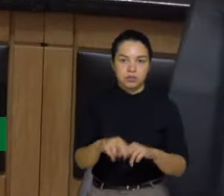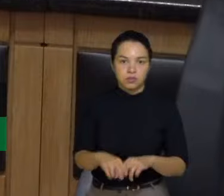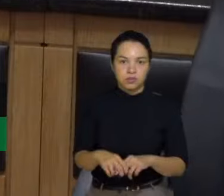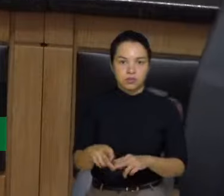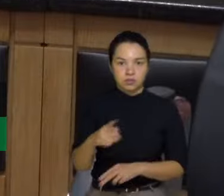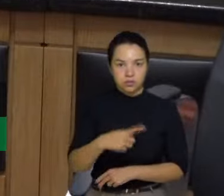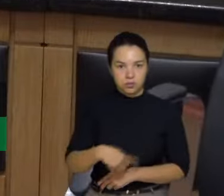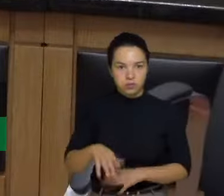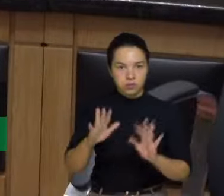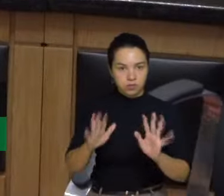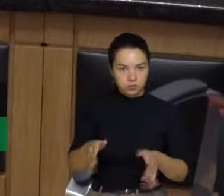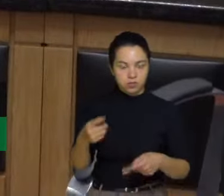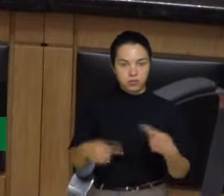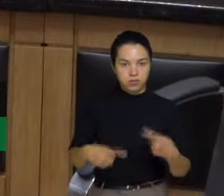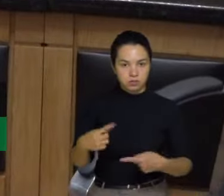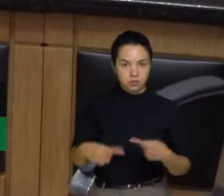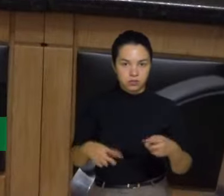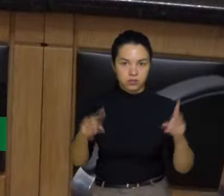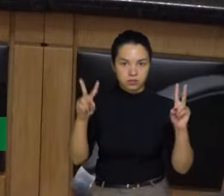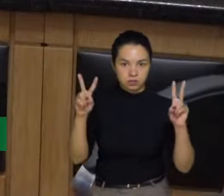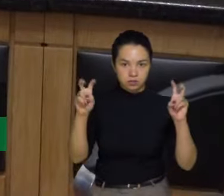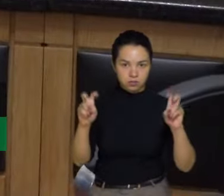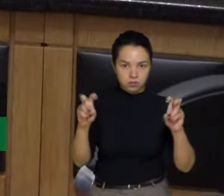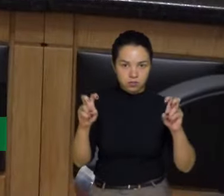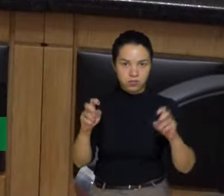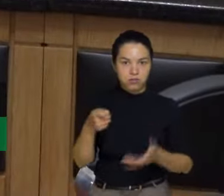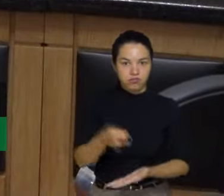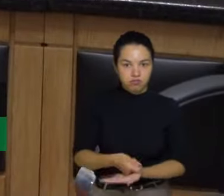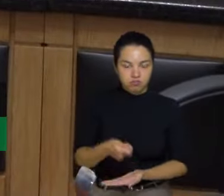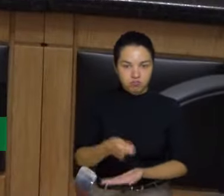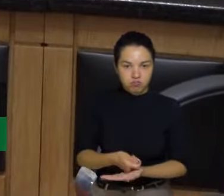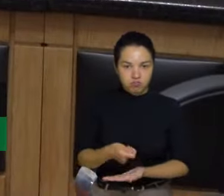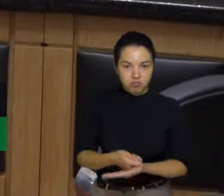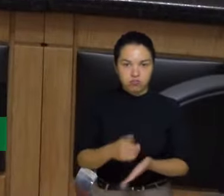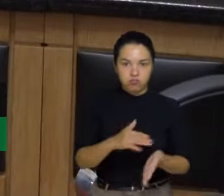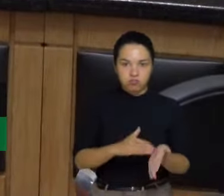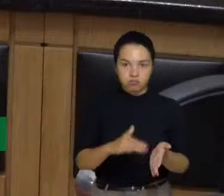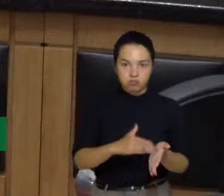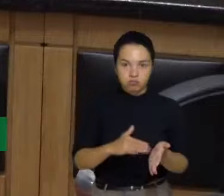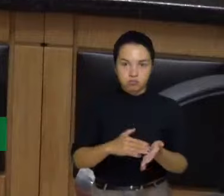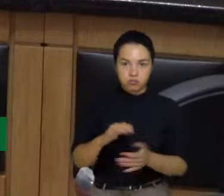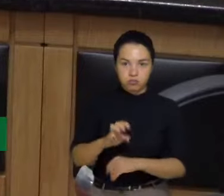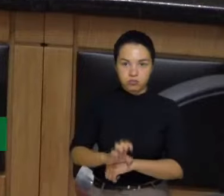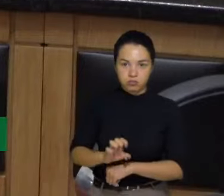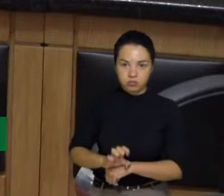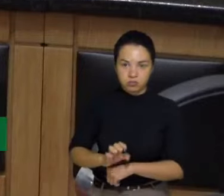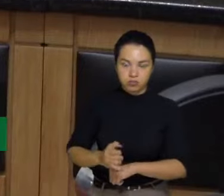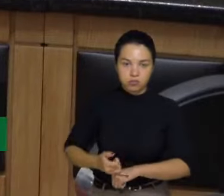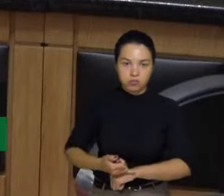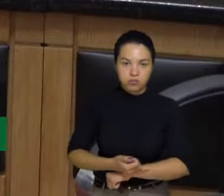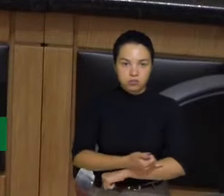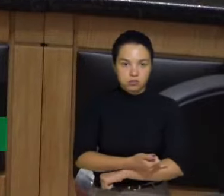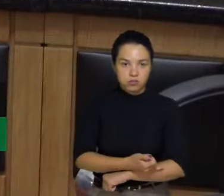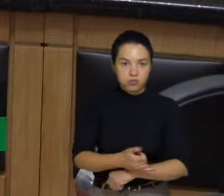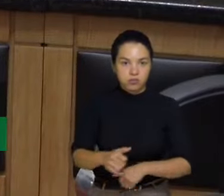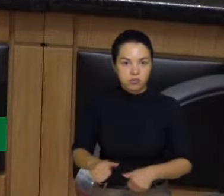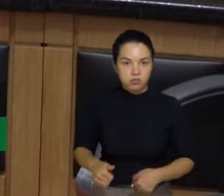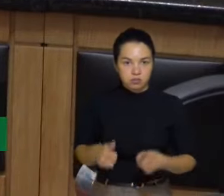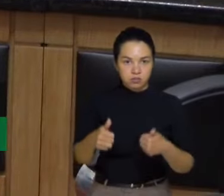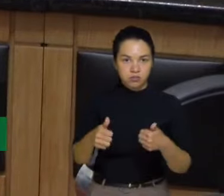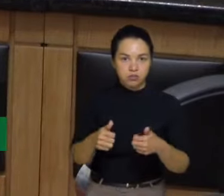já tratávamos desse assunto e cobrando do então secretário de Estado, da Infraestrutura, as melhorias na